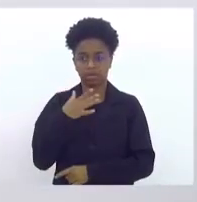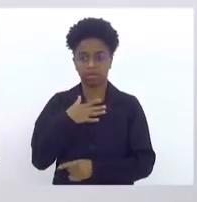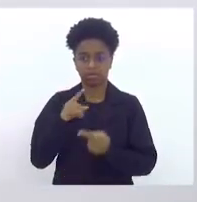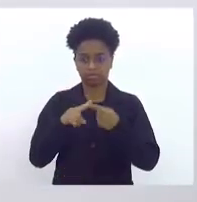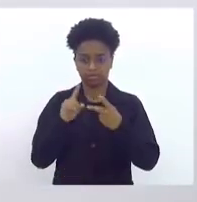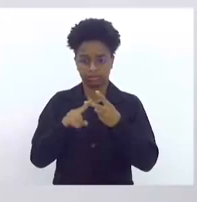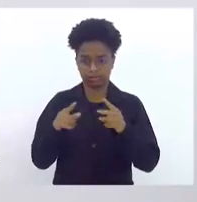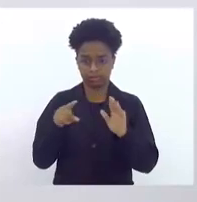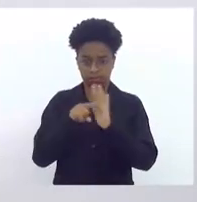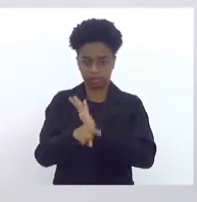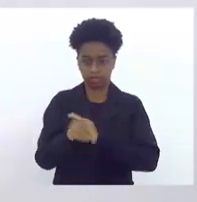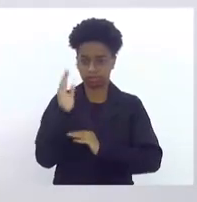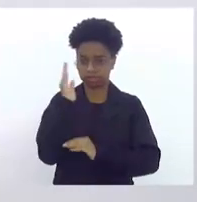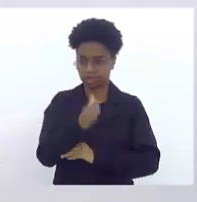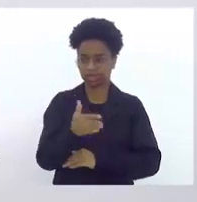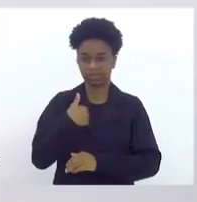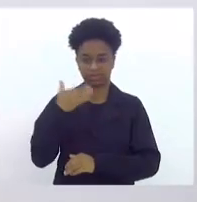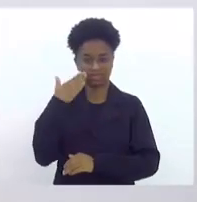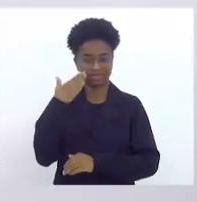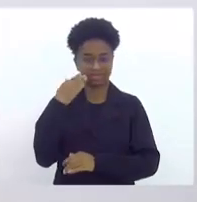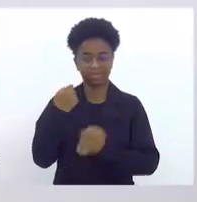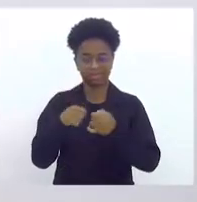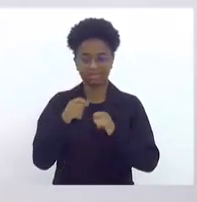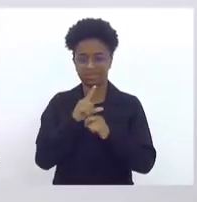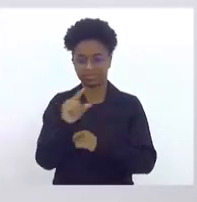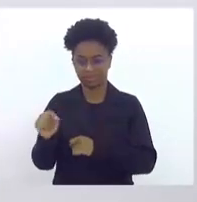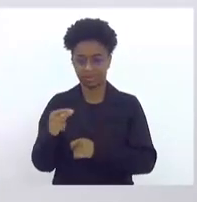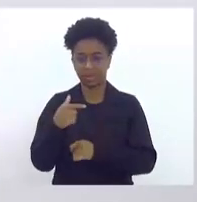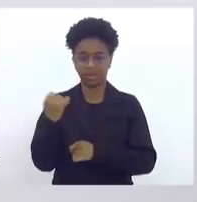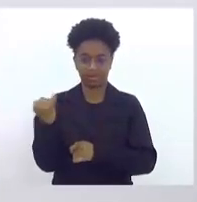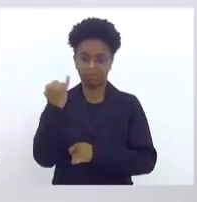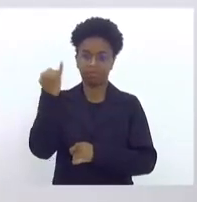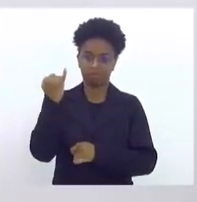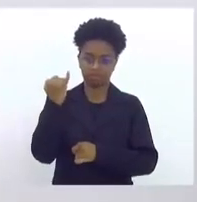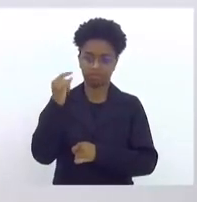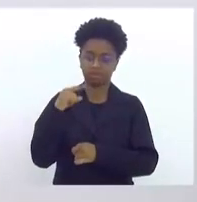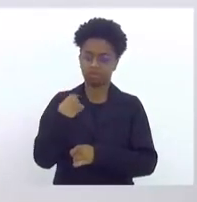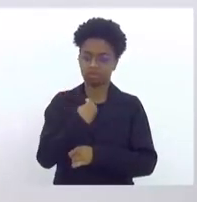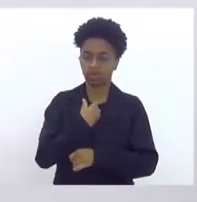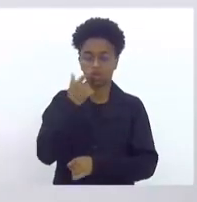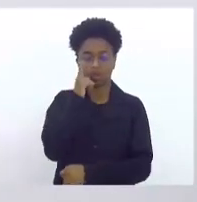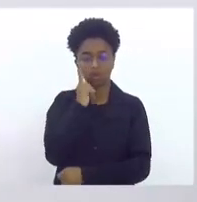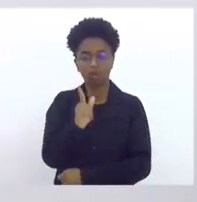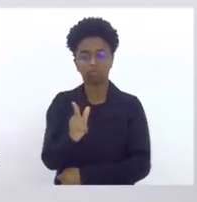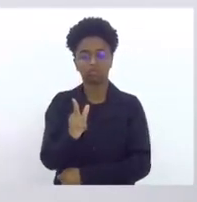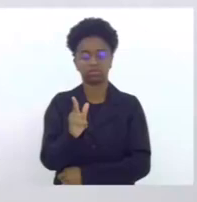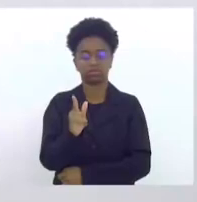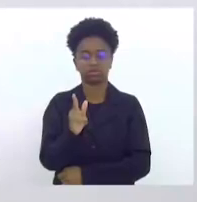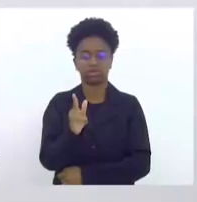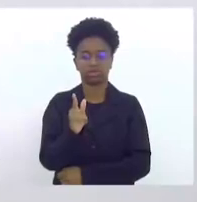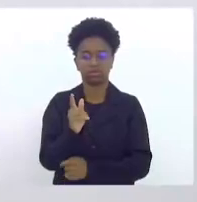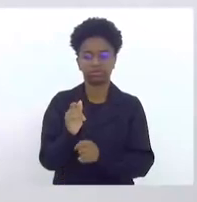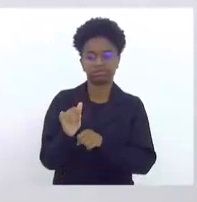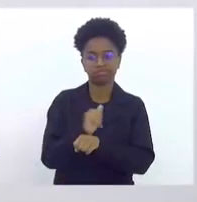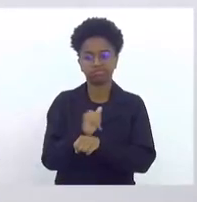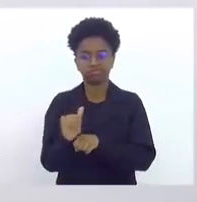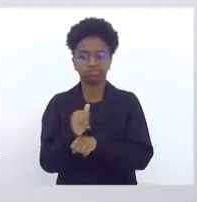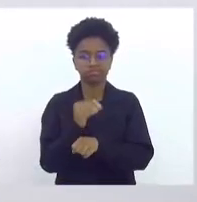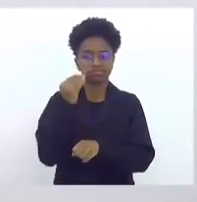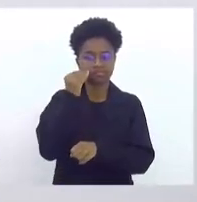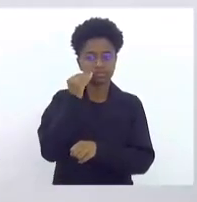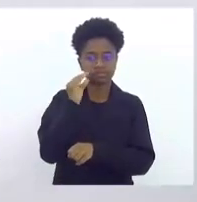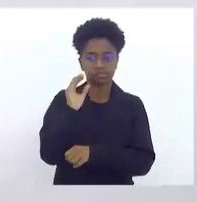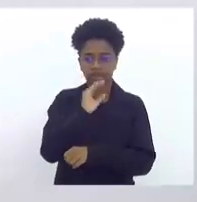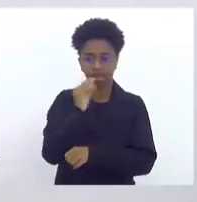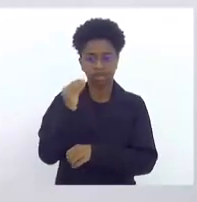duas perguntas sendo bem direta que eu sei que a senhora tá com área acho que é extrema importância a gente conseguir buscar um meio termo ali nem que seja